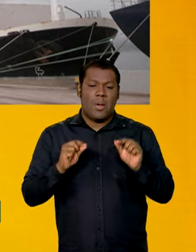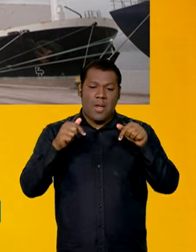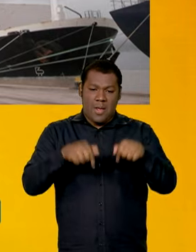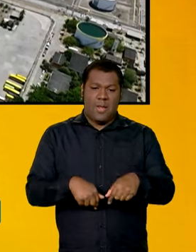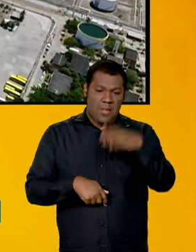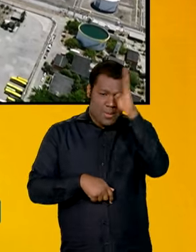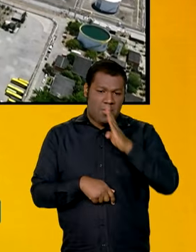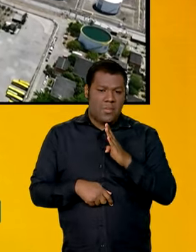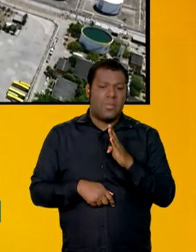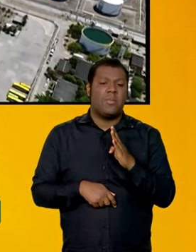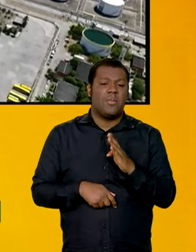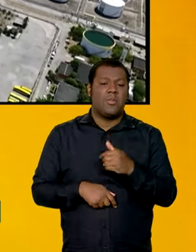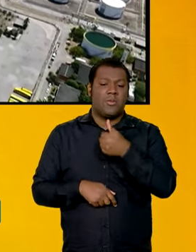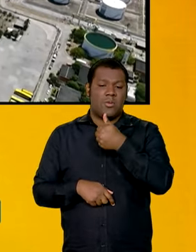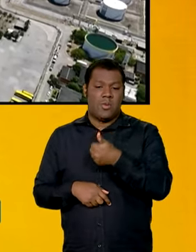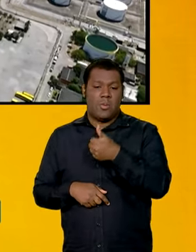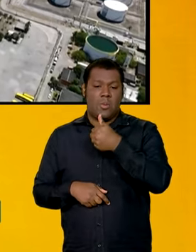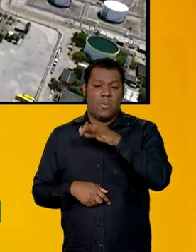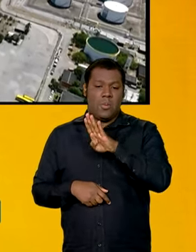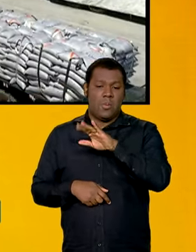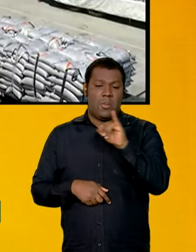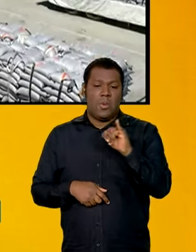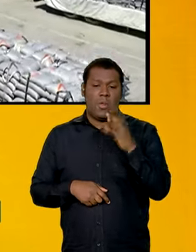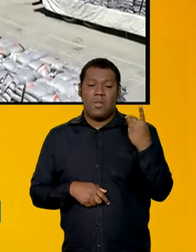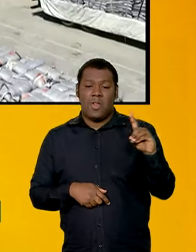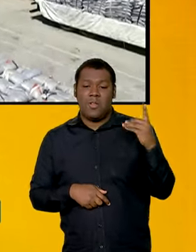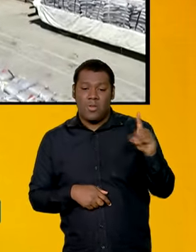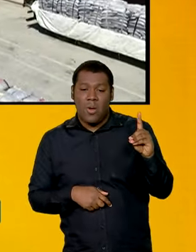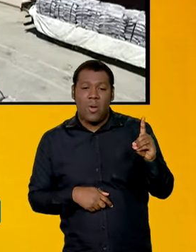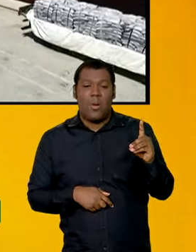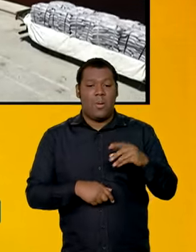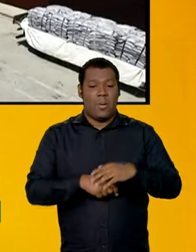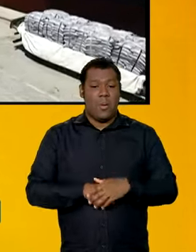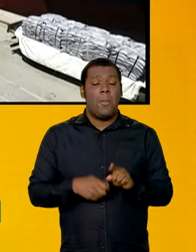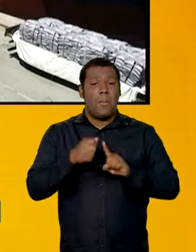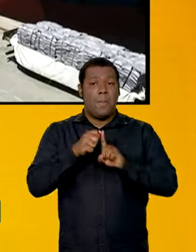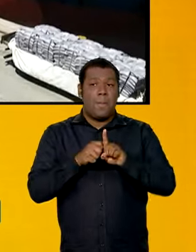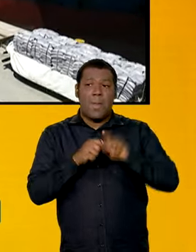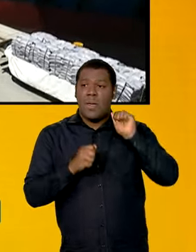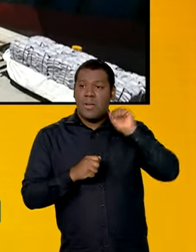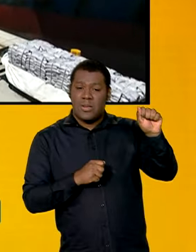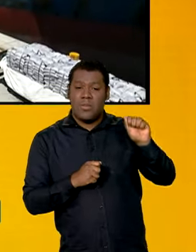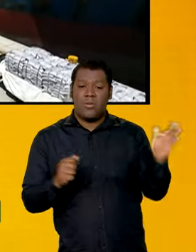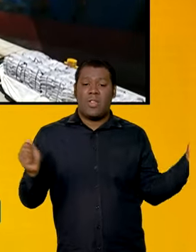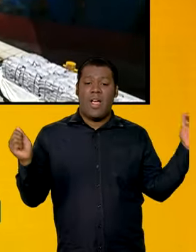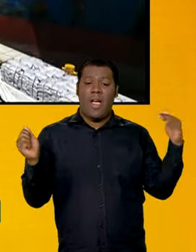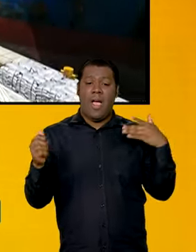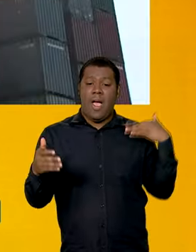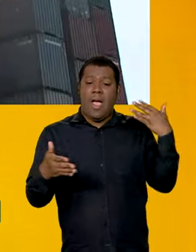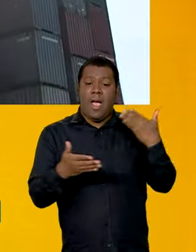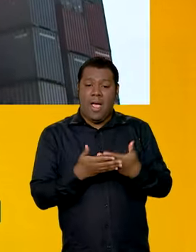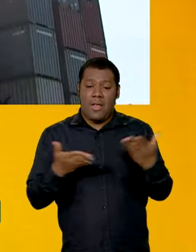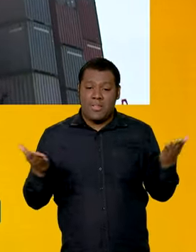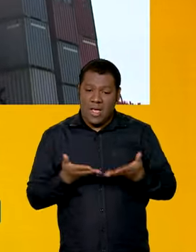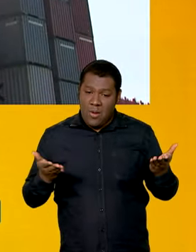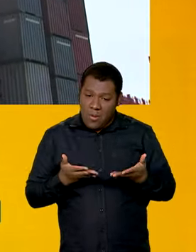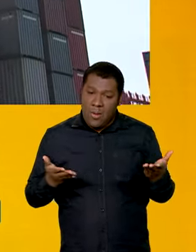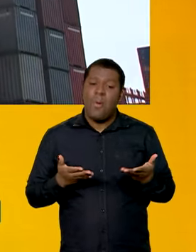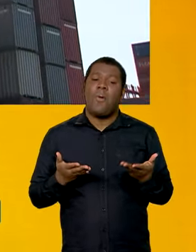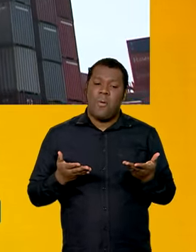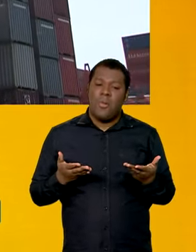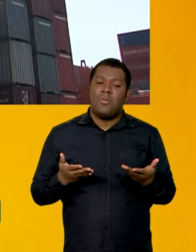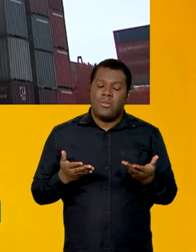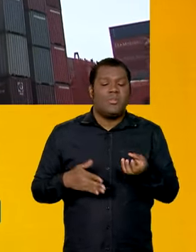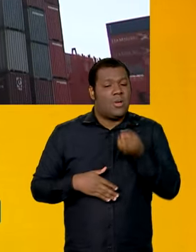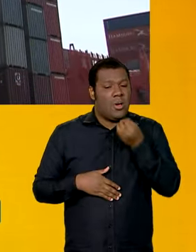para o Brasil de US$1 bilhão. E no acumulado do mês de abril até agora, o saldo também é positivo,